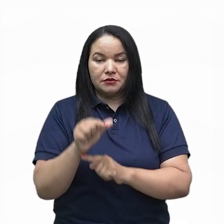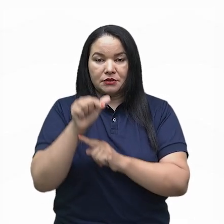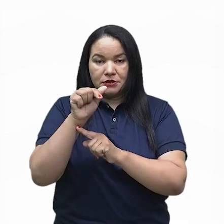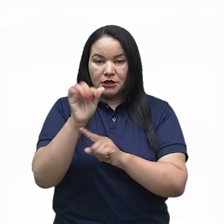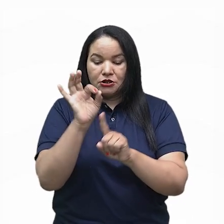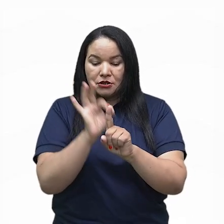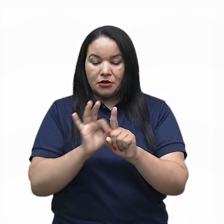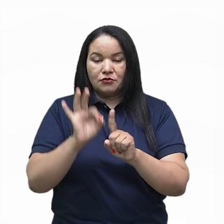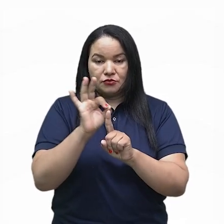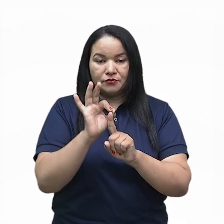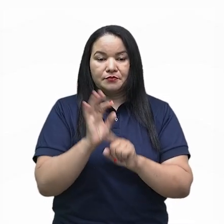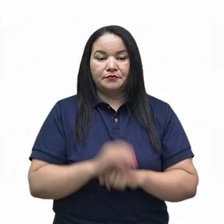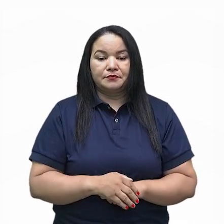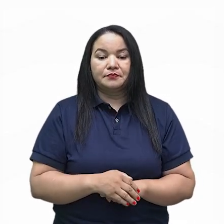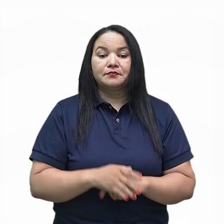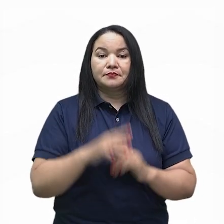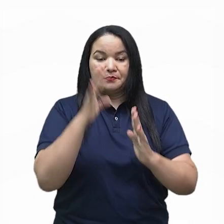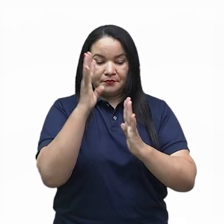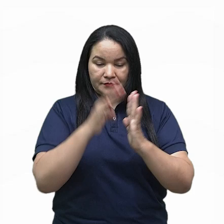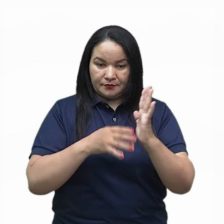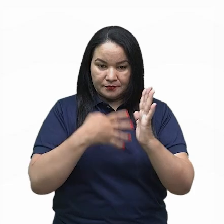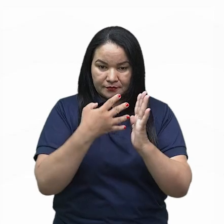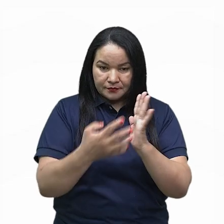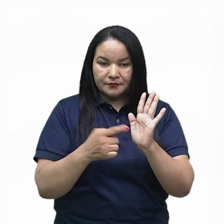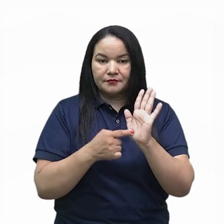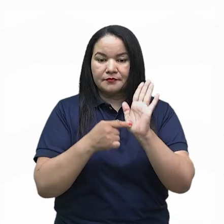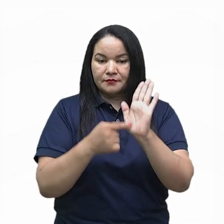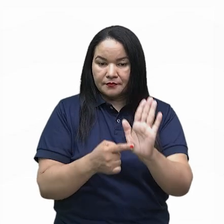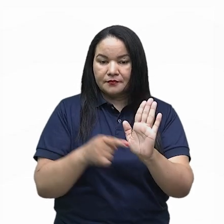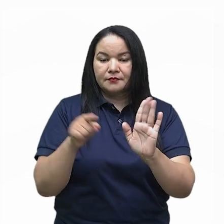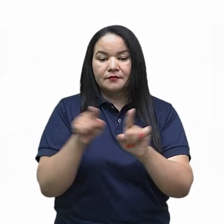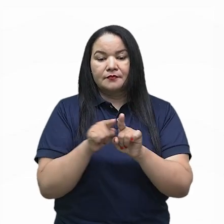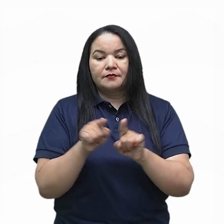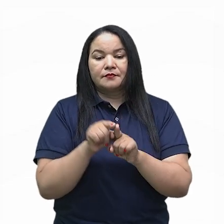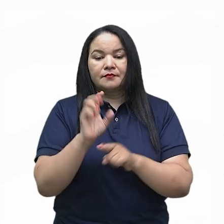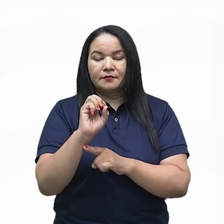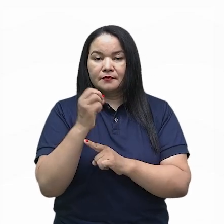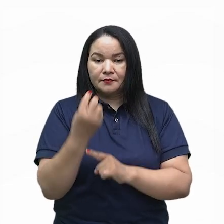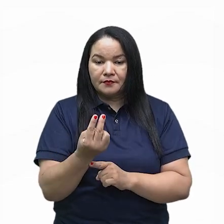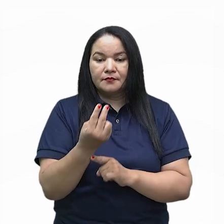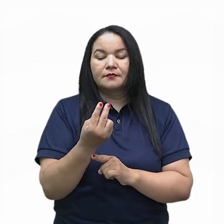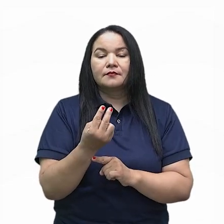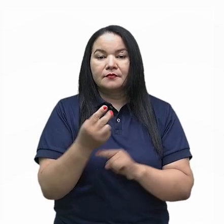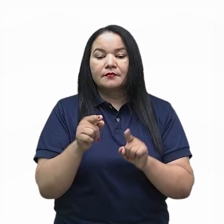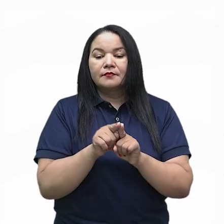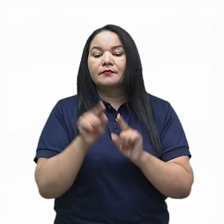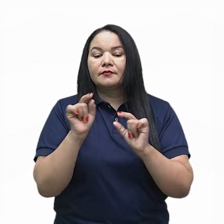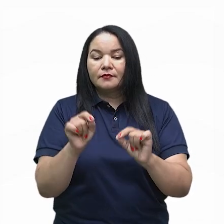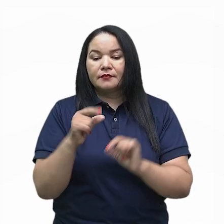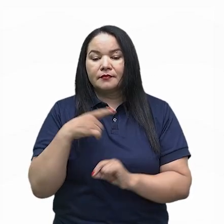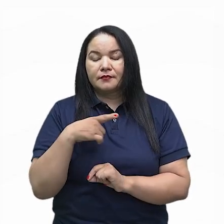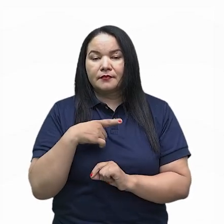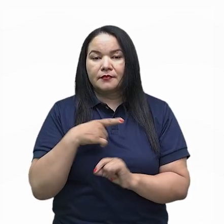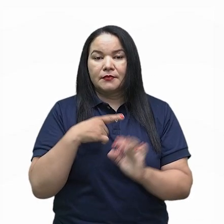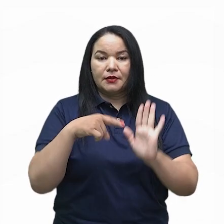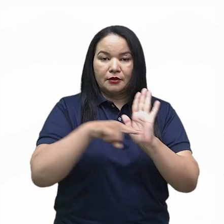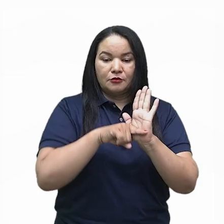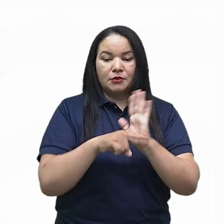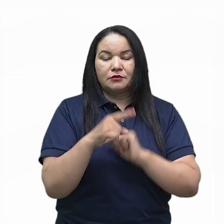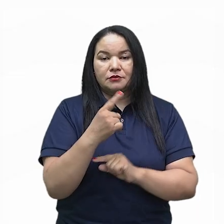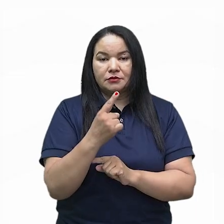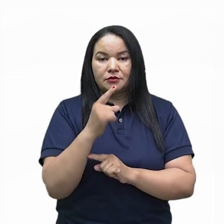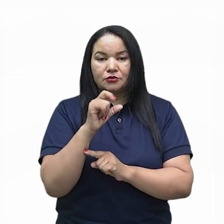356,7 graus Celsius. Aí nós temos a tabelinha, né? O oxigênio, por exemplo, na tabela, tem ponto de ebulição